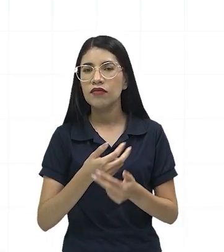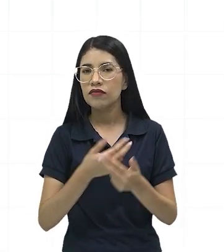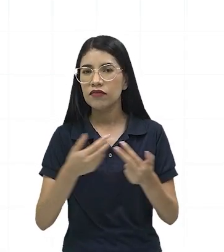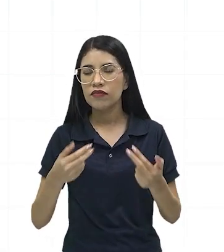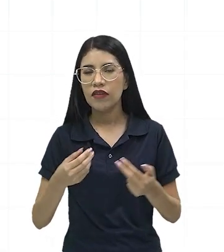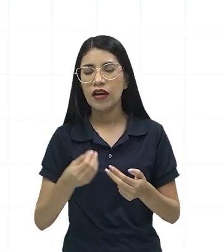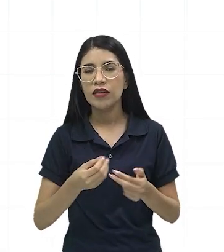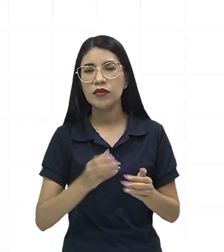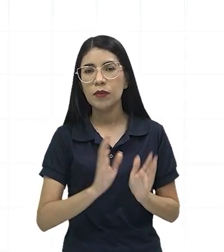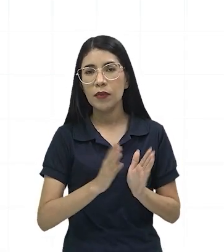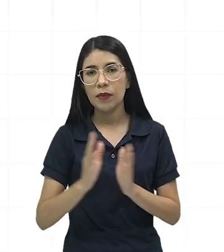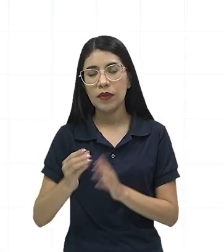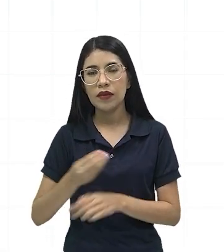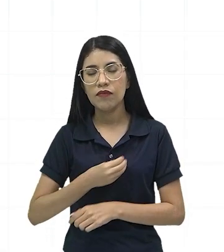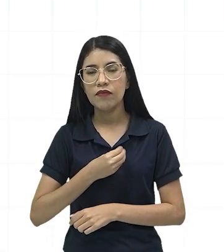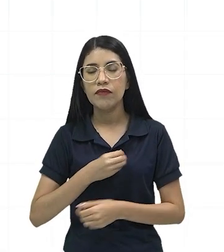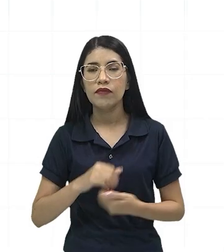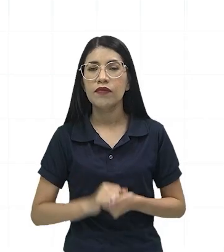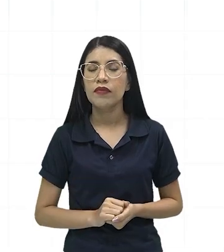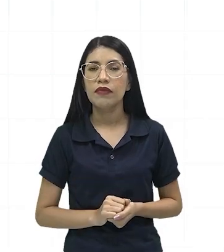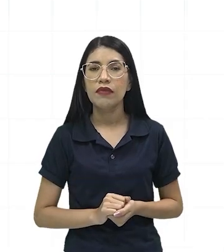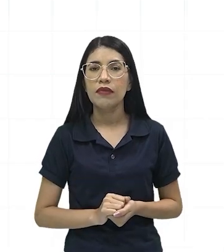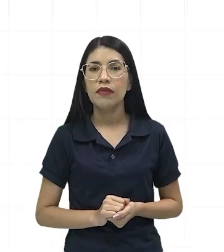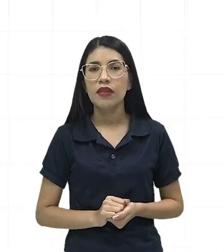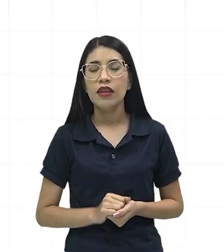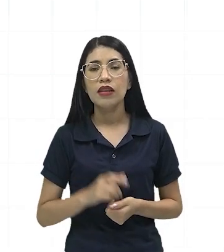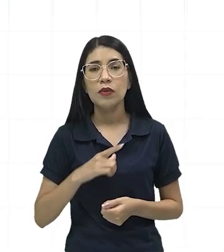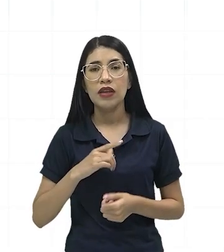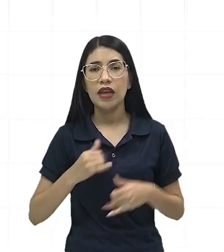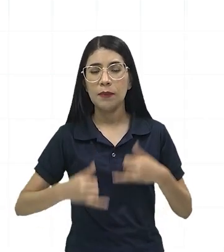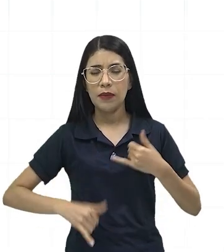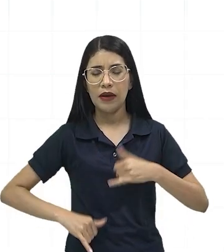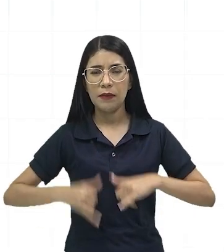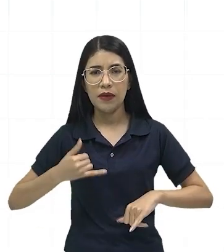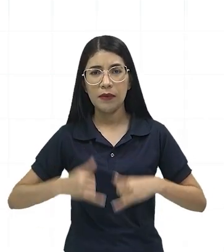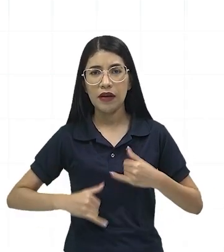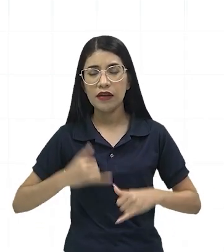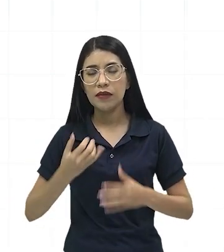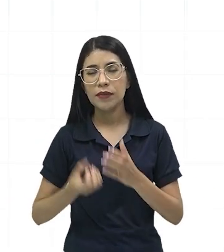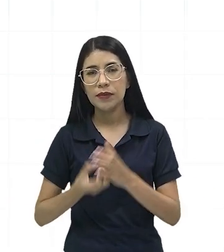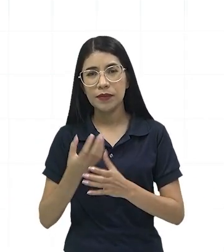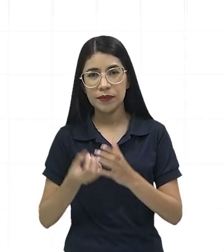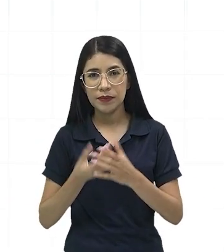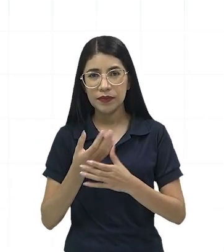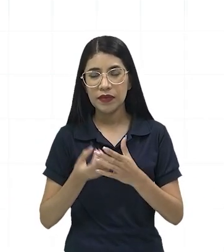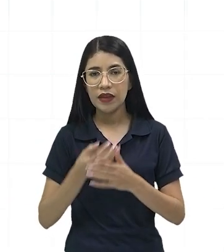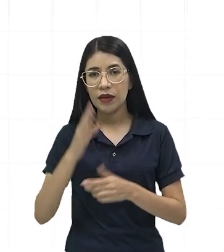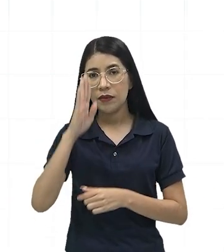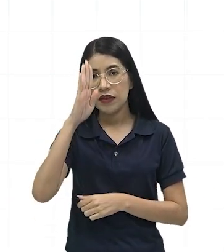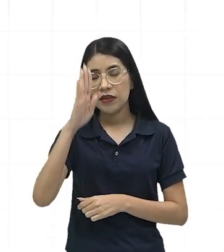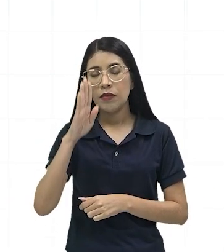situações, certo? Então, nós temos aí essa adrenalina